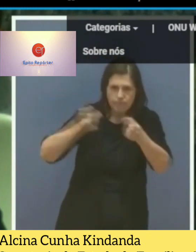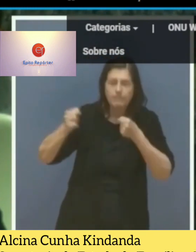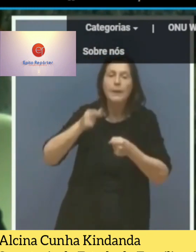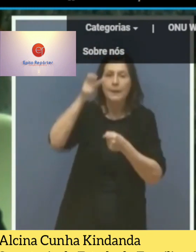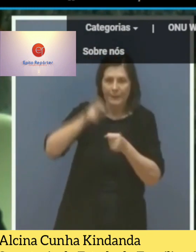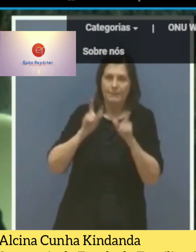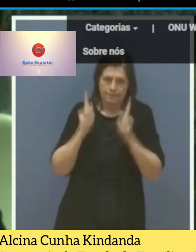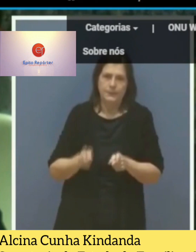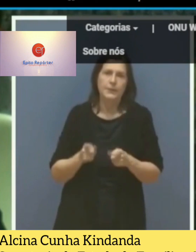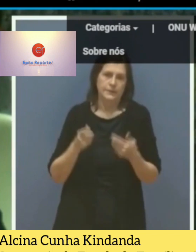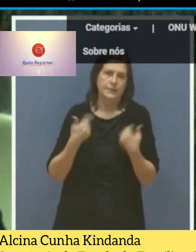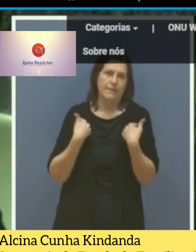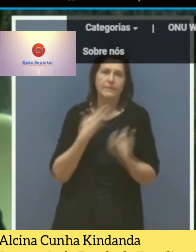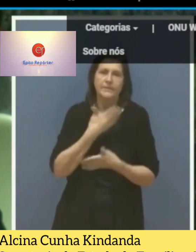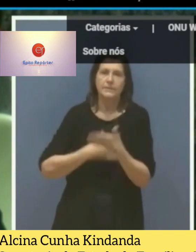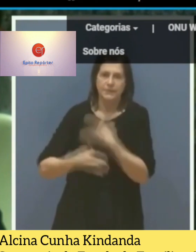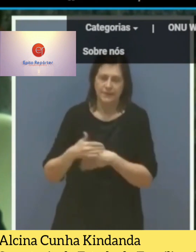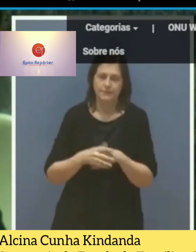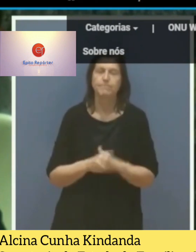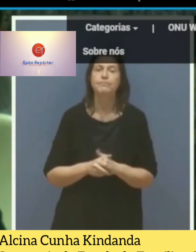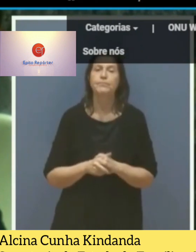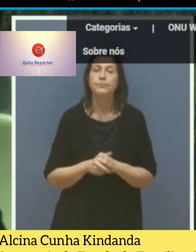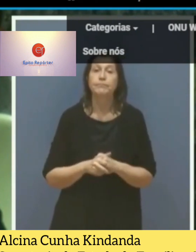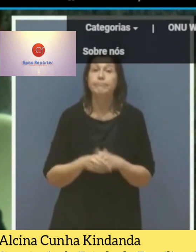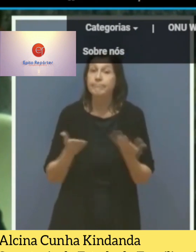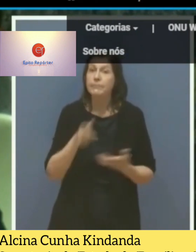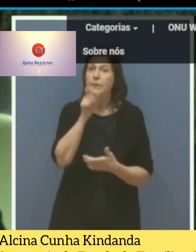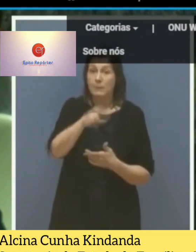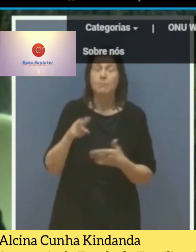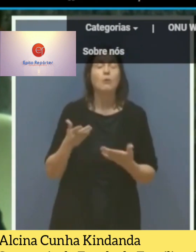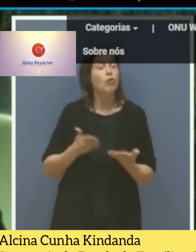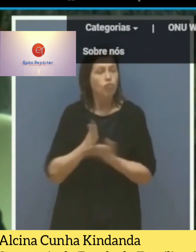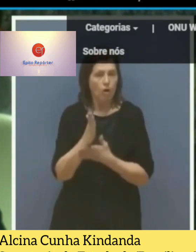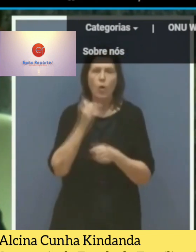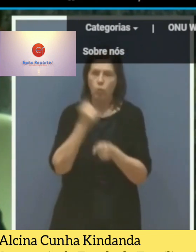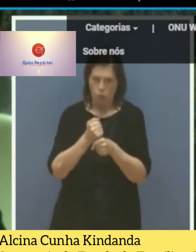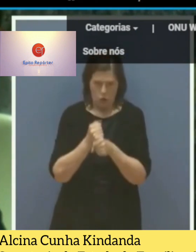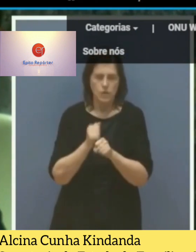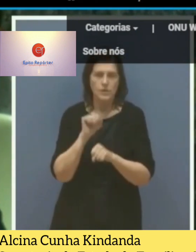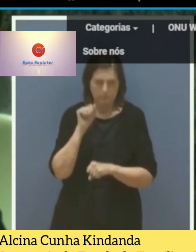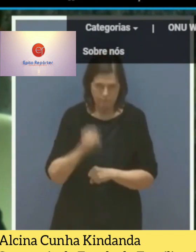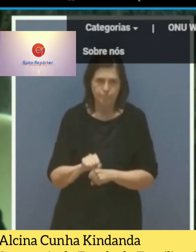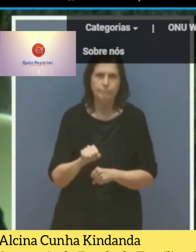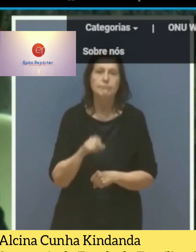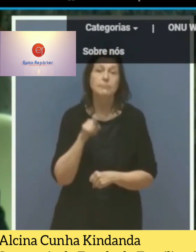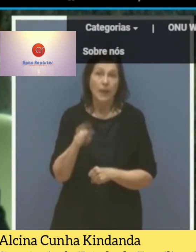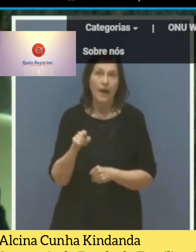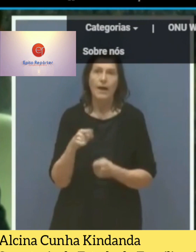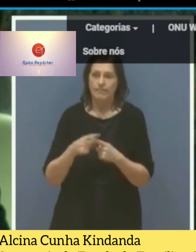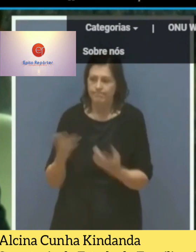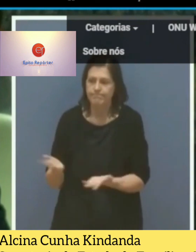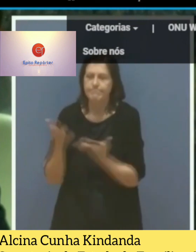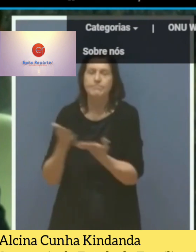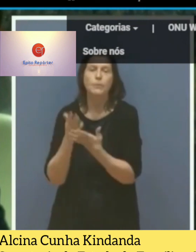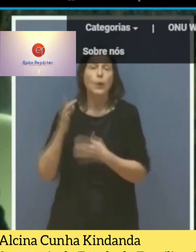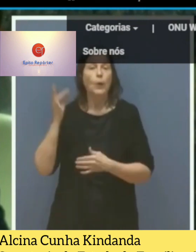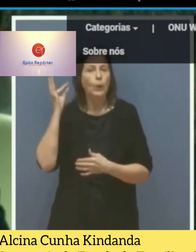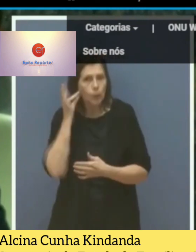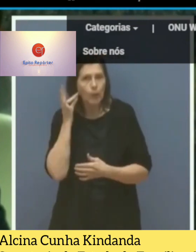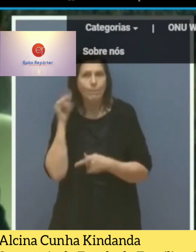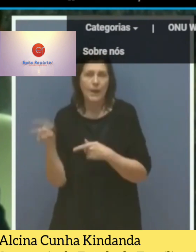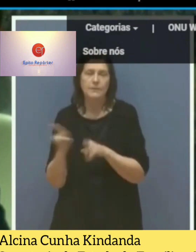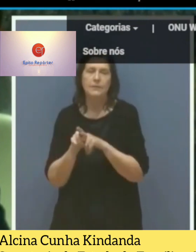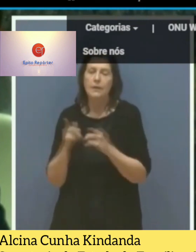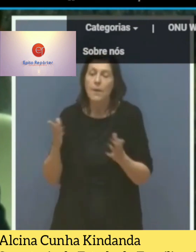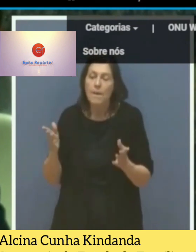deficiência o ministério da ação social família e promoção da mulher elaborou um estudo denominado mais inclusão que